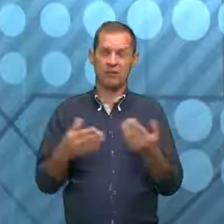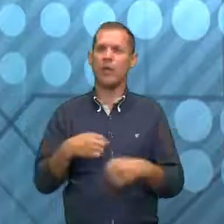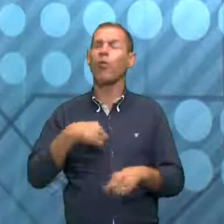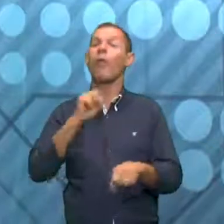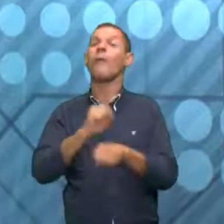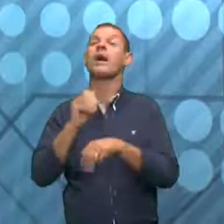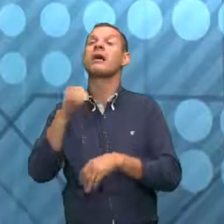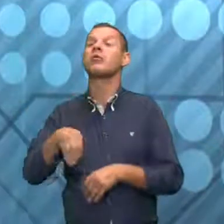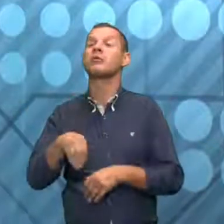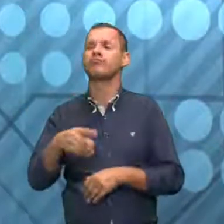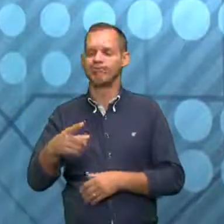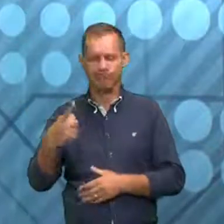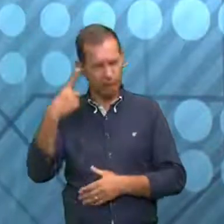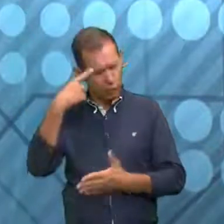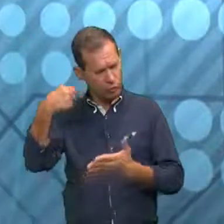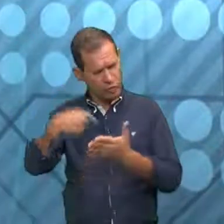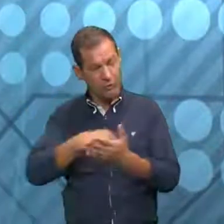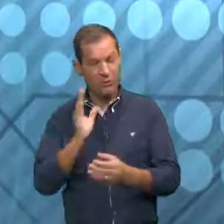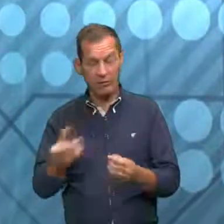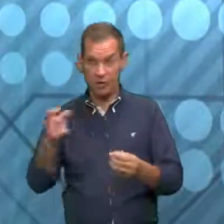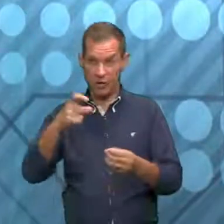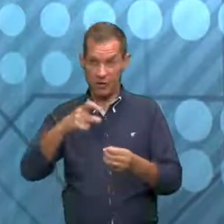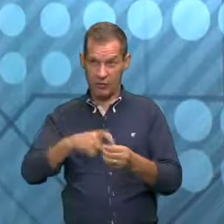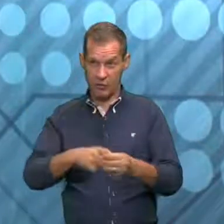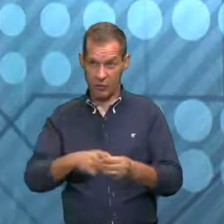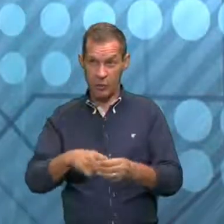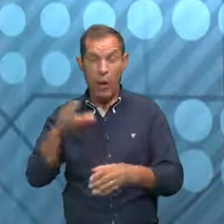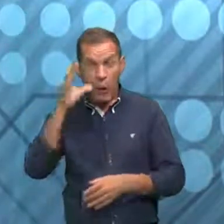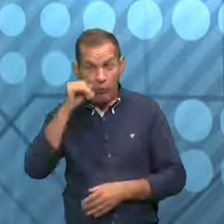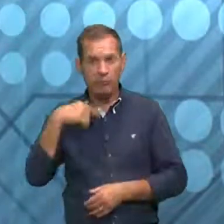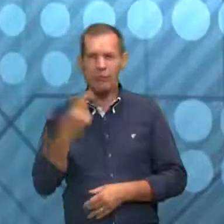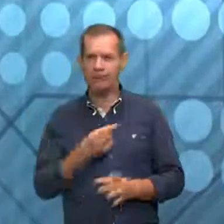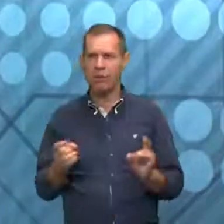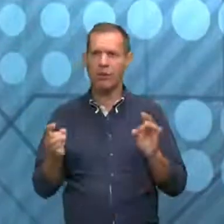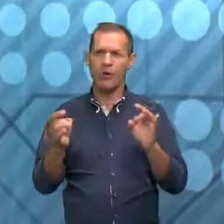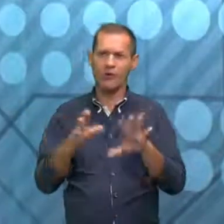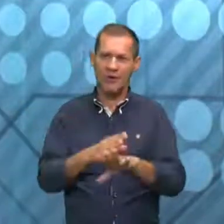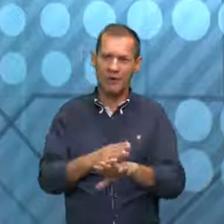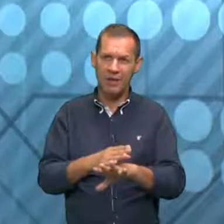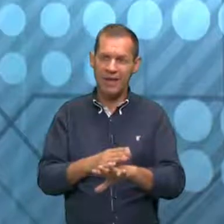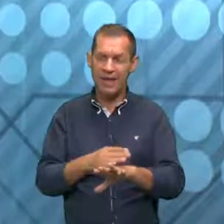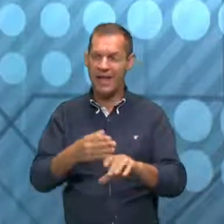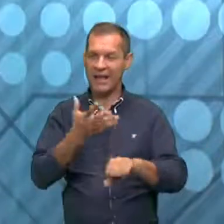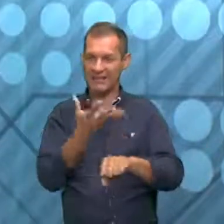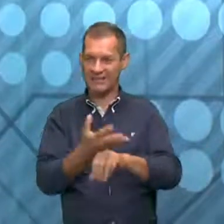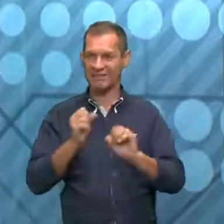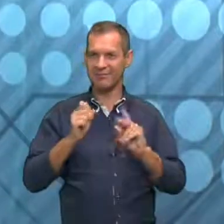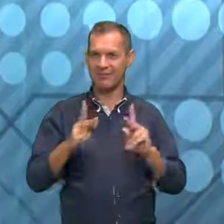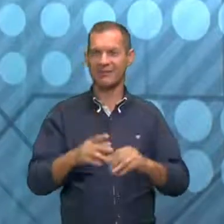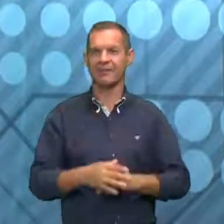vou dar um tempinho para você participar e depois eu volto também com algumas curiosidades para a gente fechar essa nossa matéria.